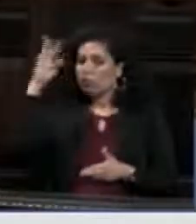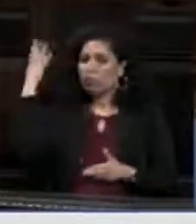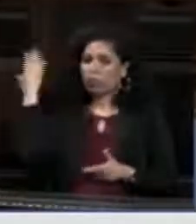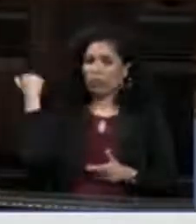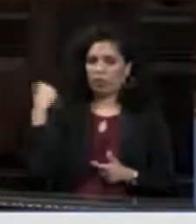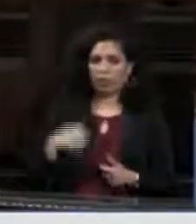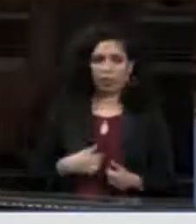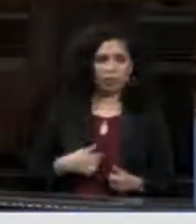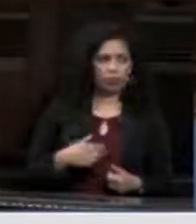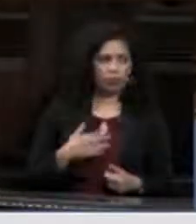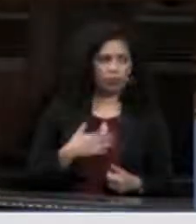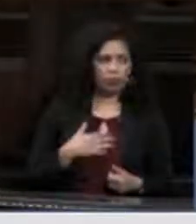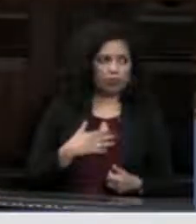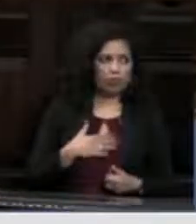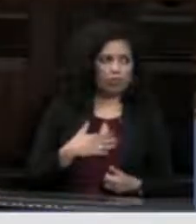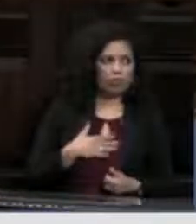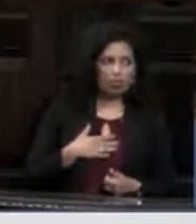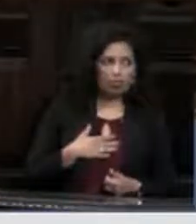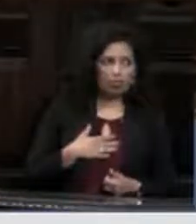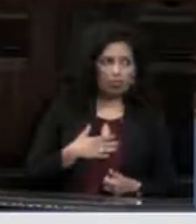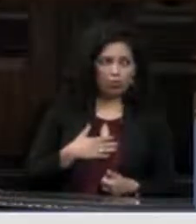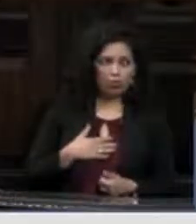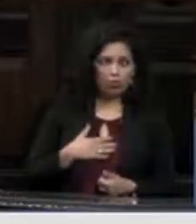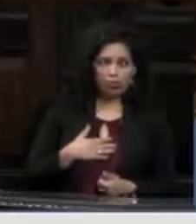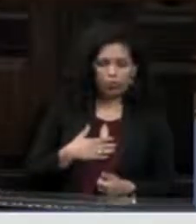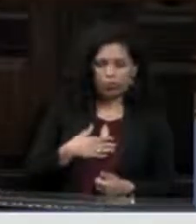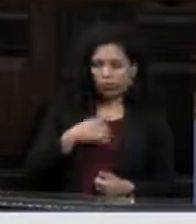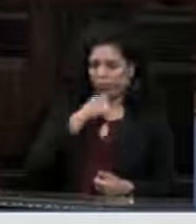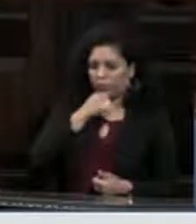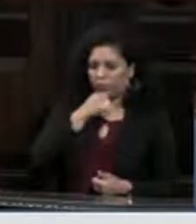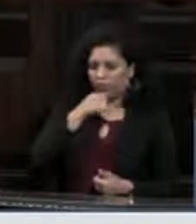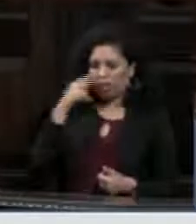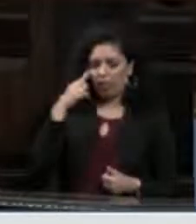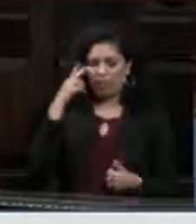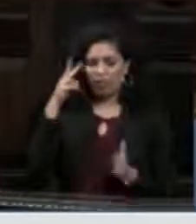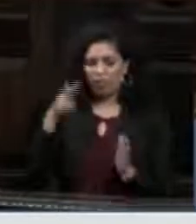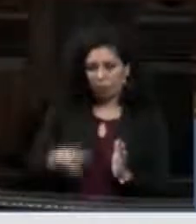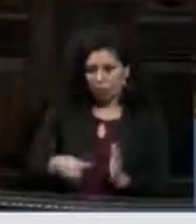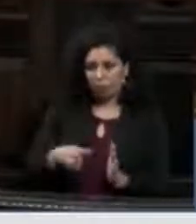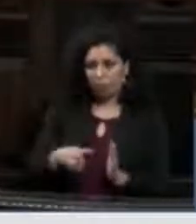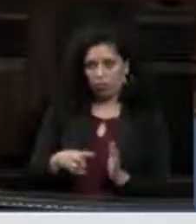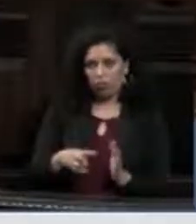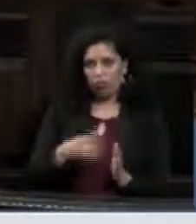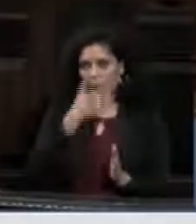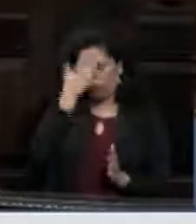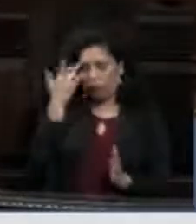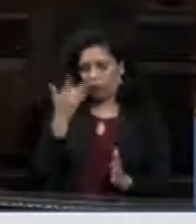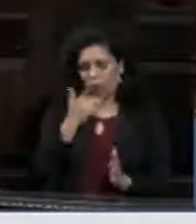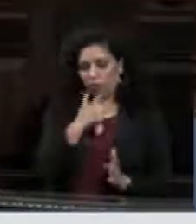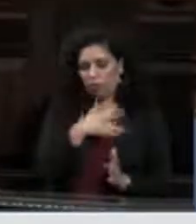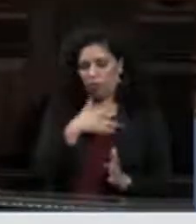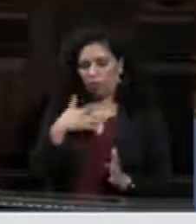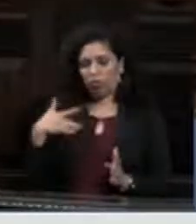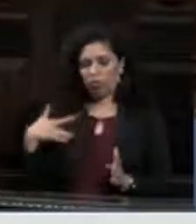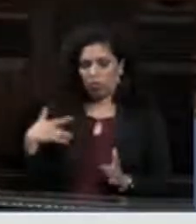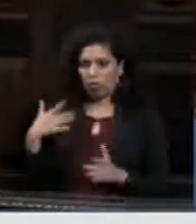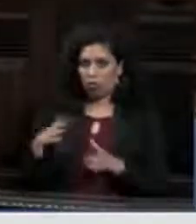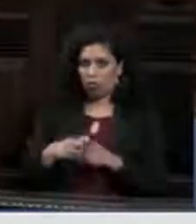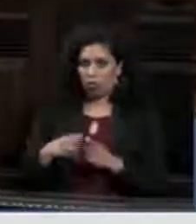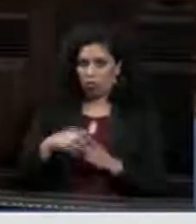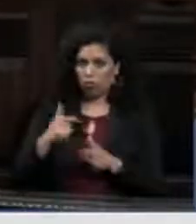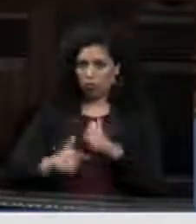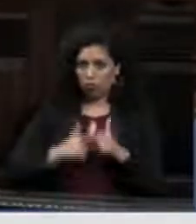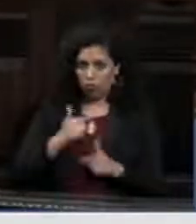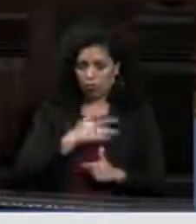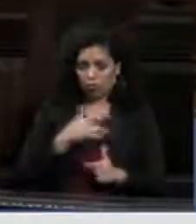saúde me mostra um contra-cheque cujo salário base é menos de R$1.000, é menos de um